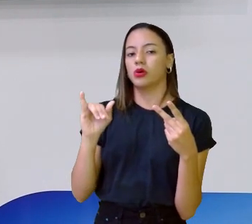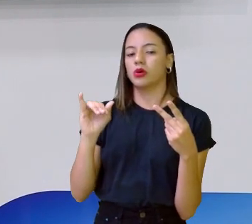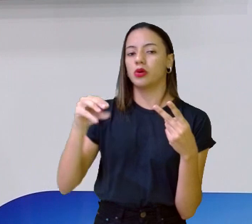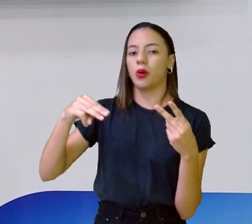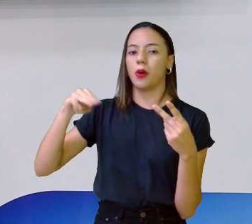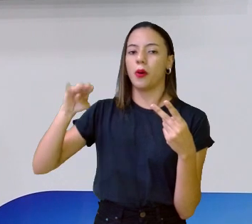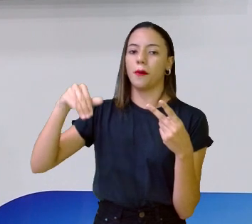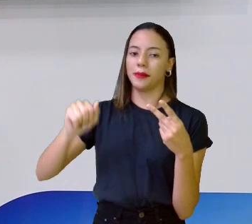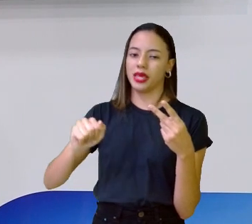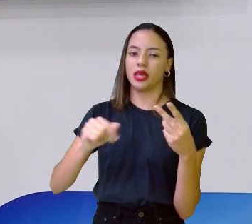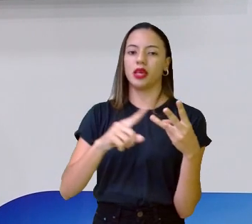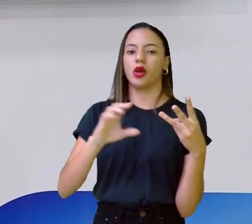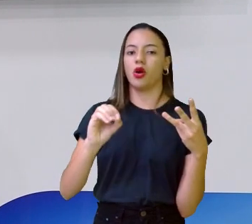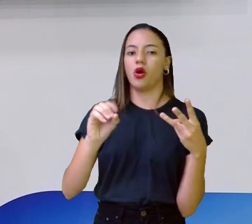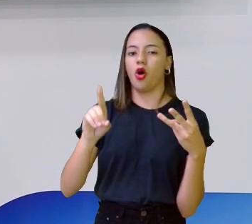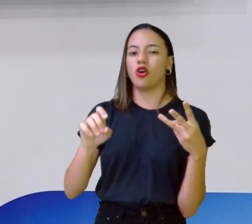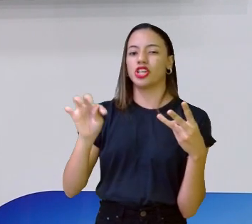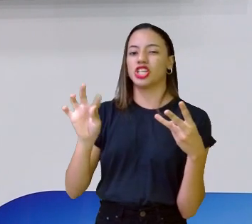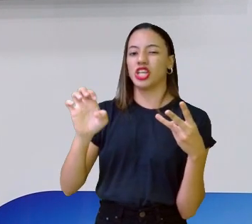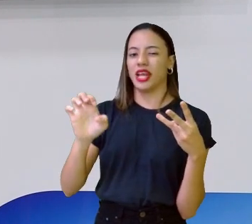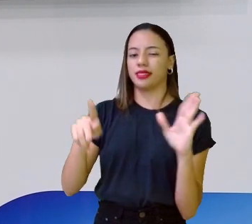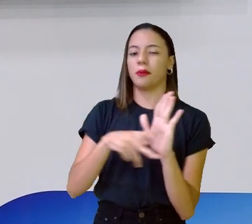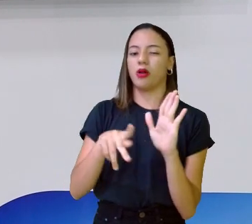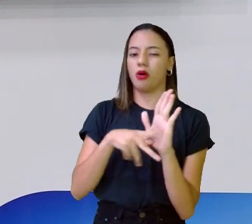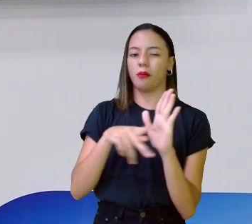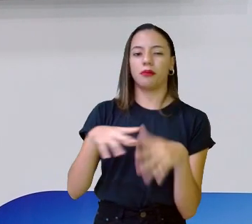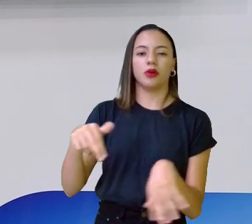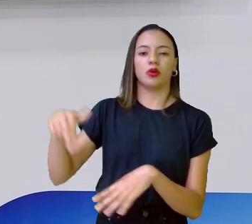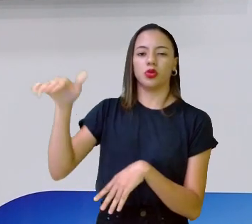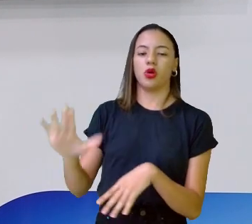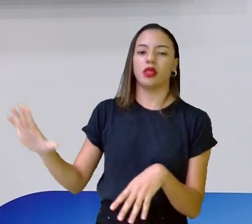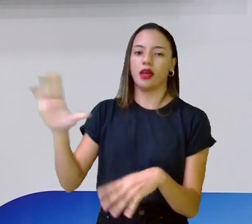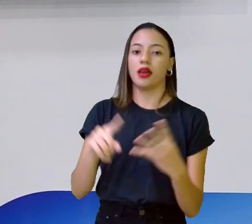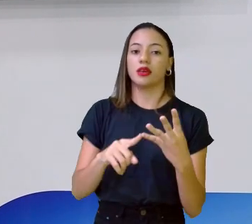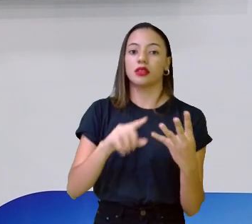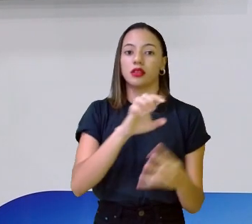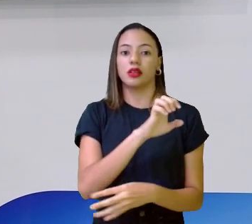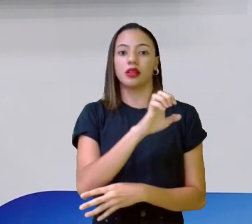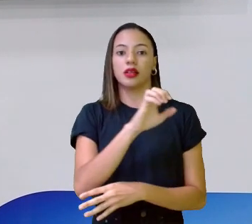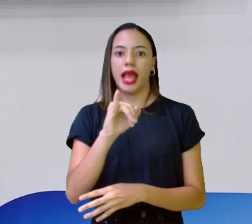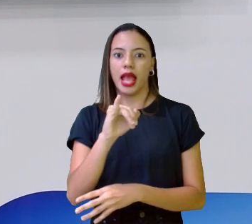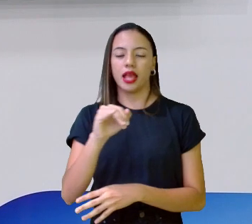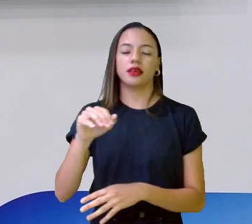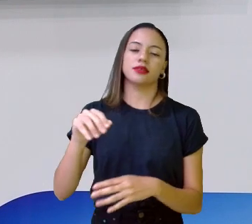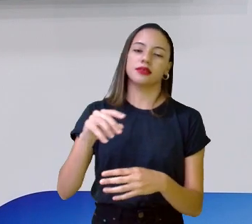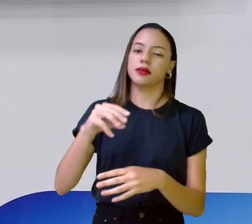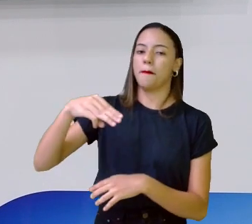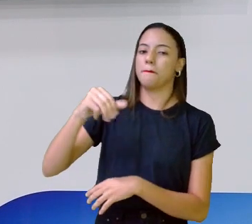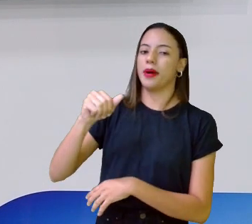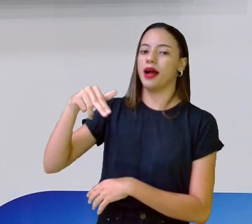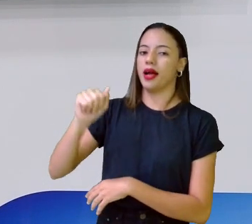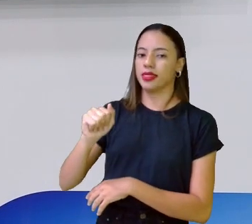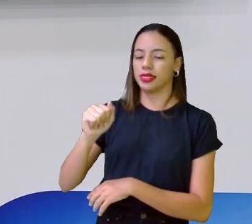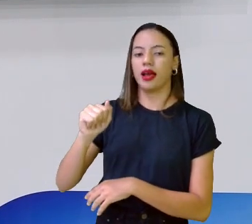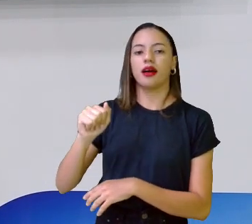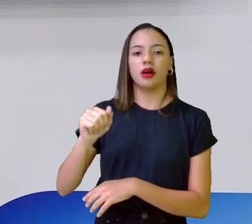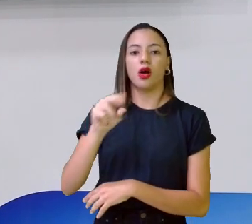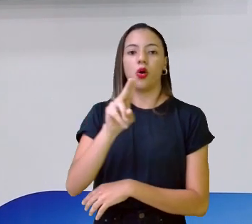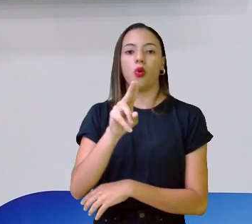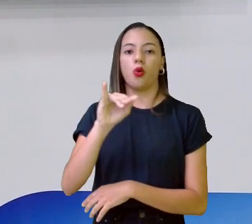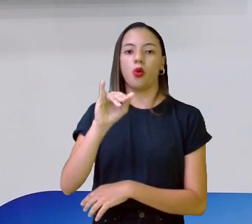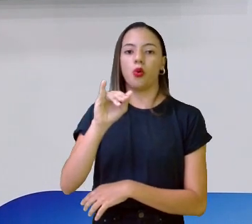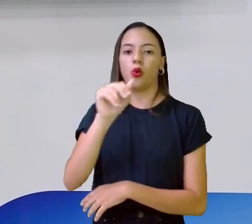bem nordestina, não é? Ei, não é? Mano, não é? Uai, não é? Que é mineiro. Então, minha